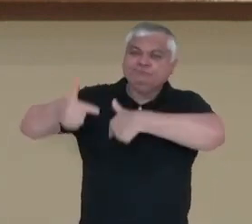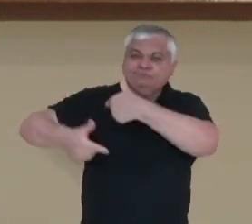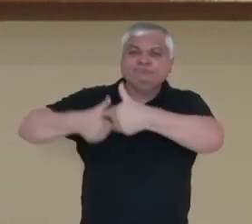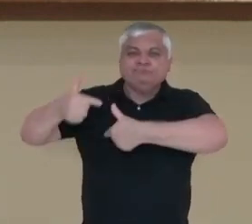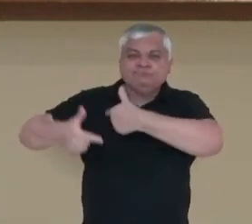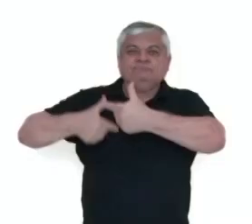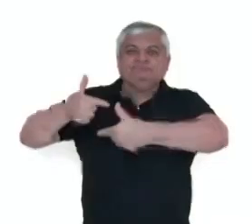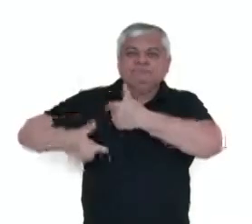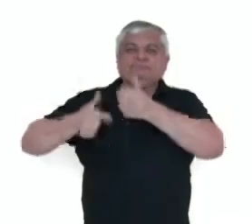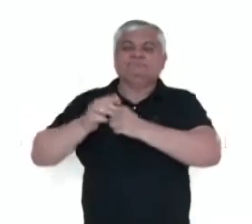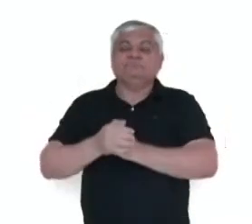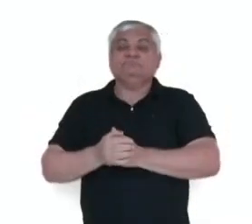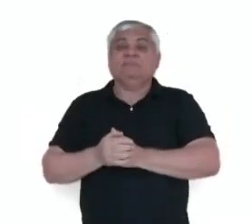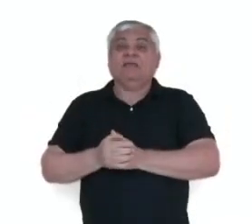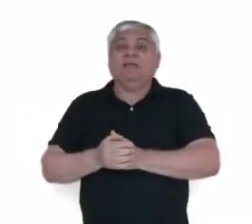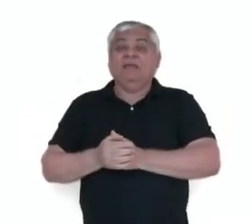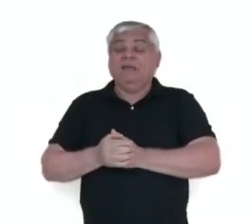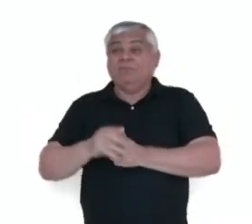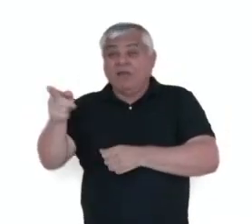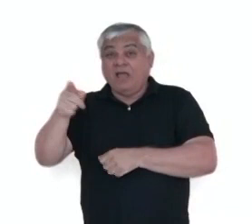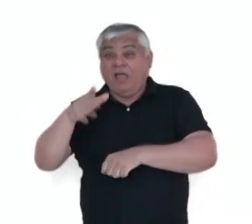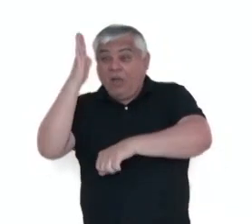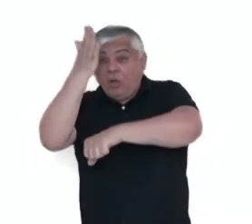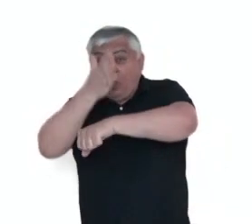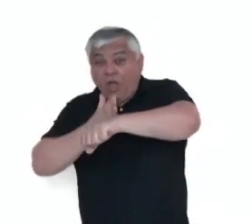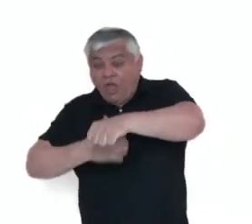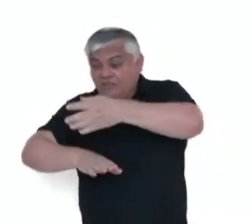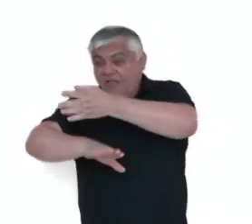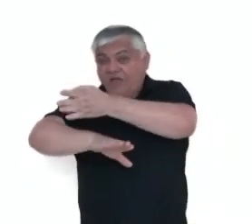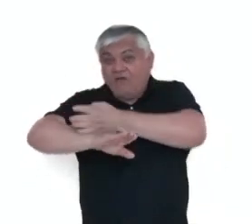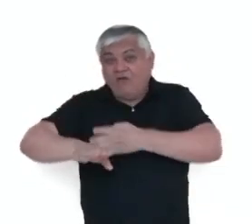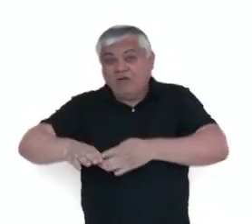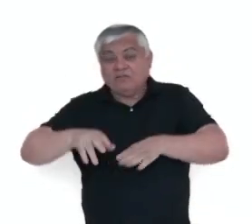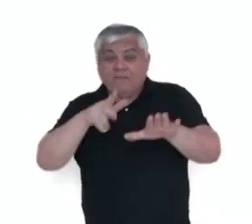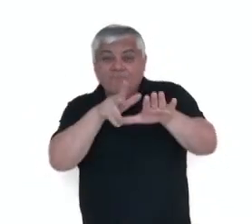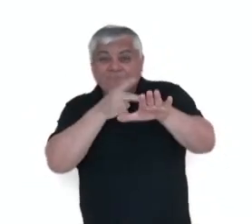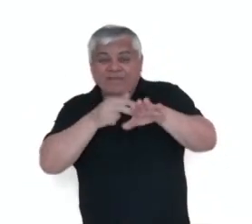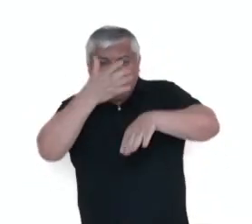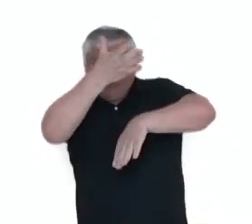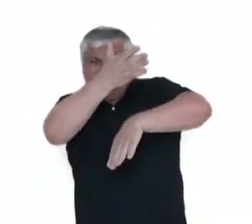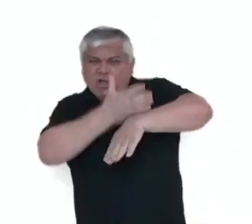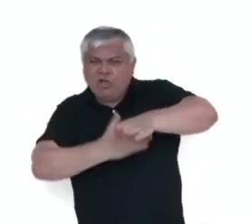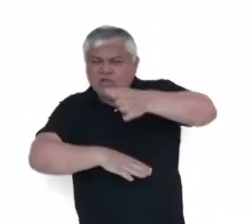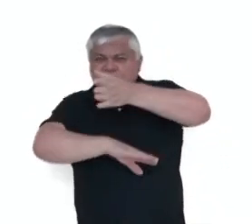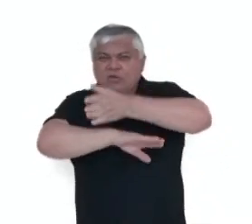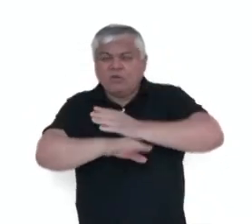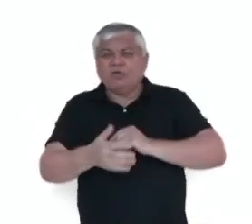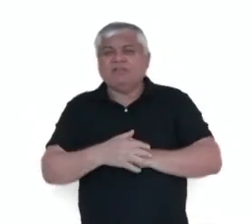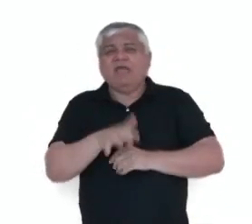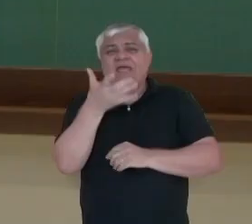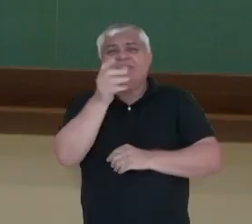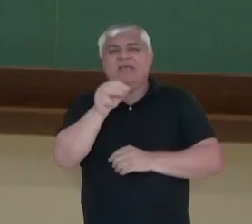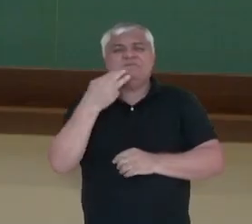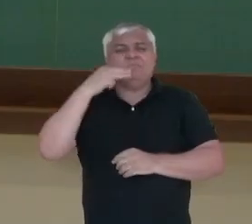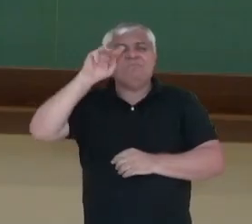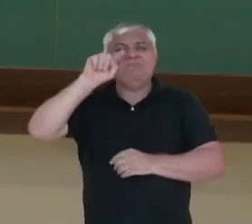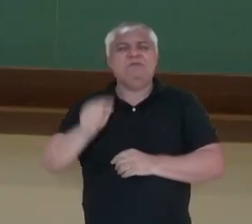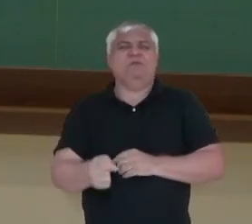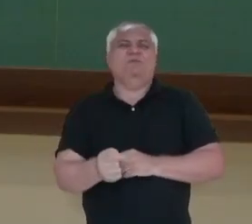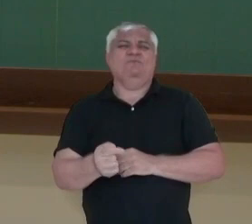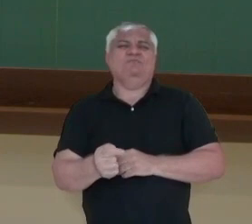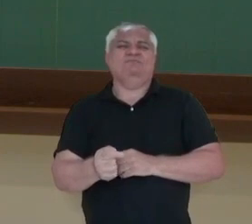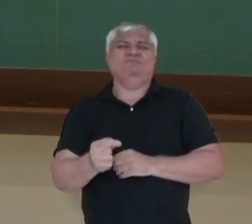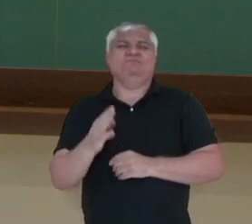eles tiveram seus pés e mãos decepadas. Cerca de 10 milhões de congoleses foram